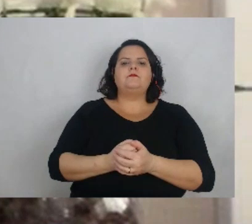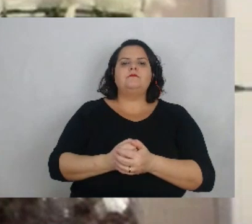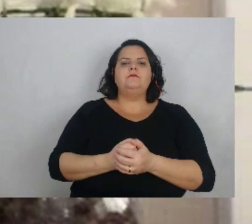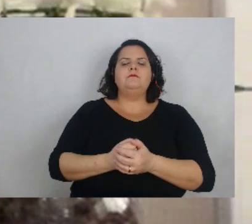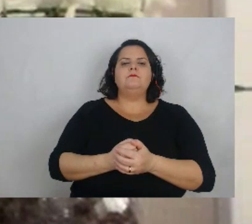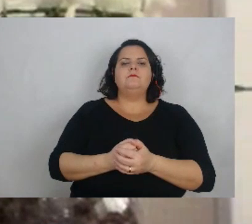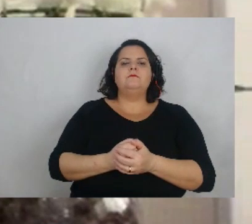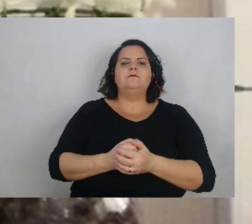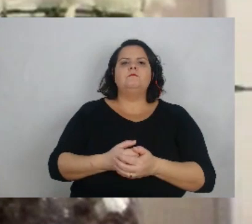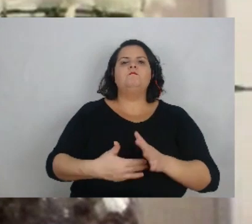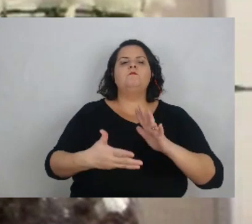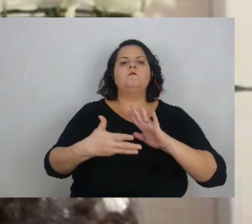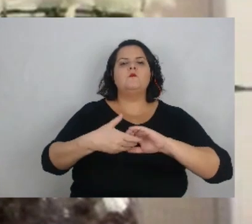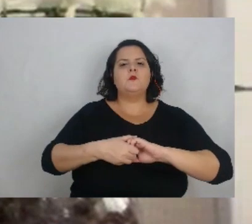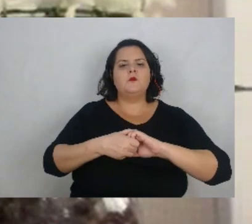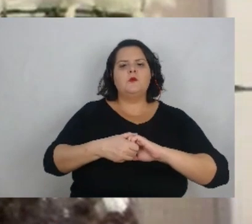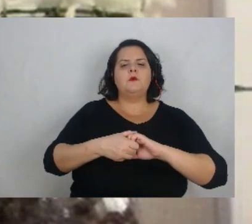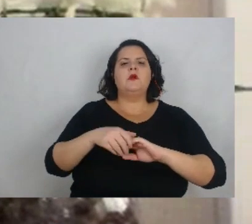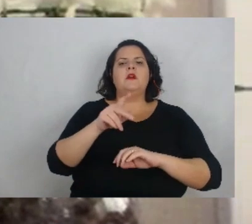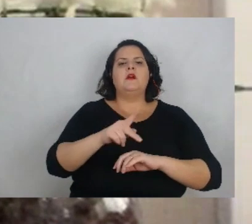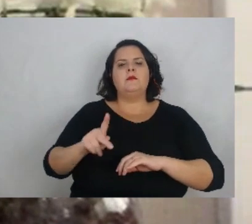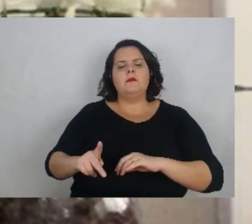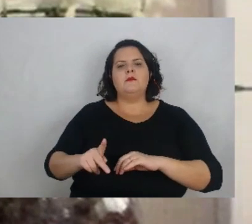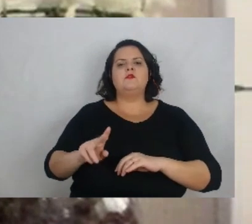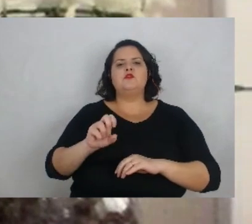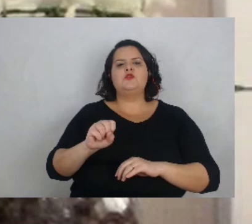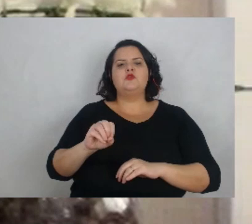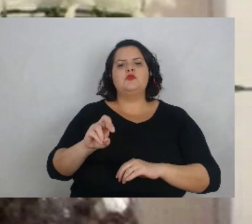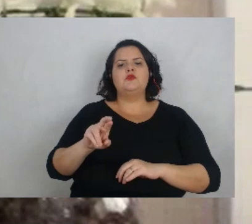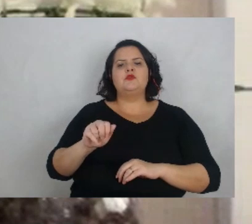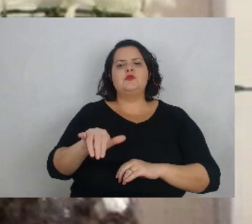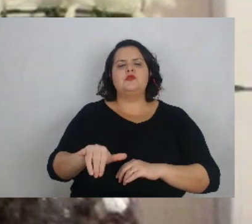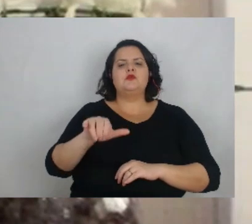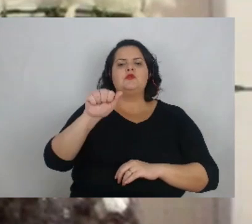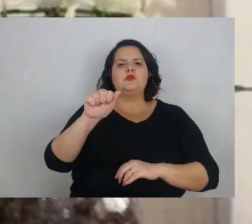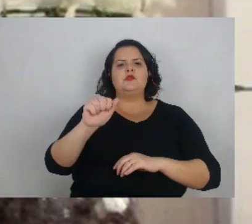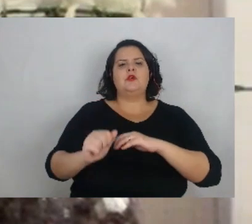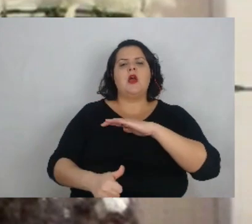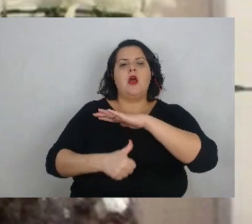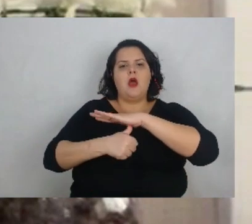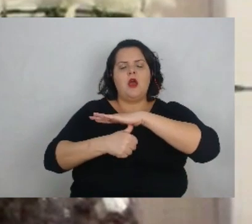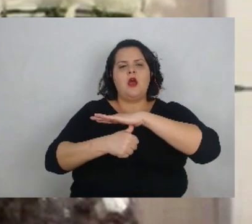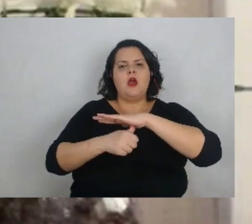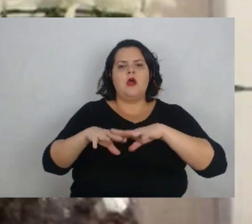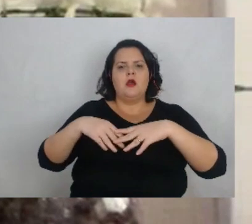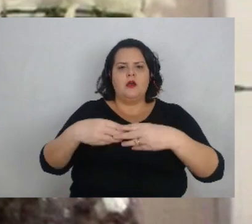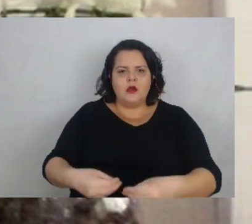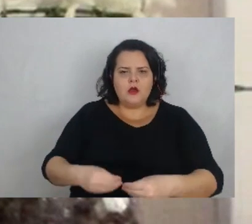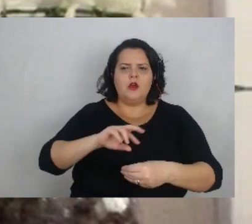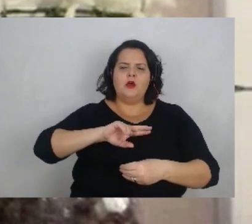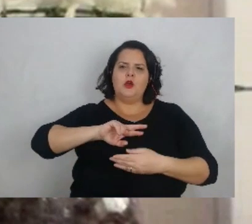professora Soraya, que sei que está nos assistindo, bem como os nossos diretores, José Roberto Ferraro, professor